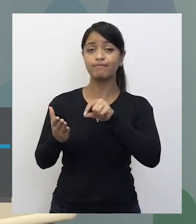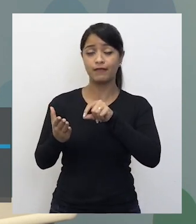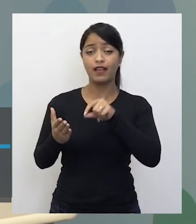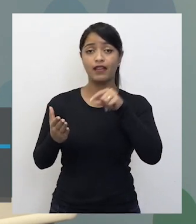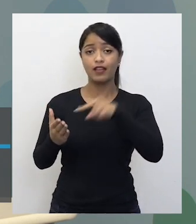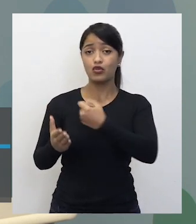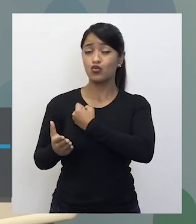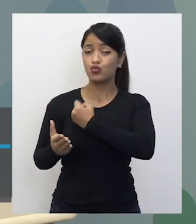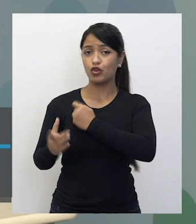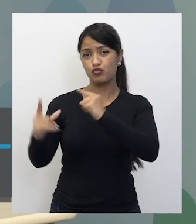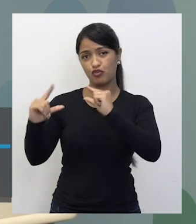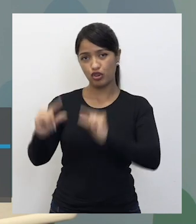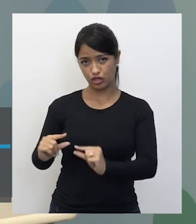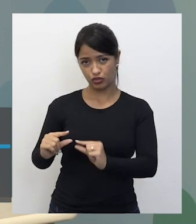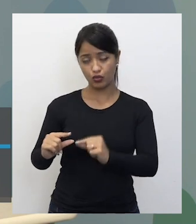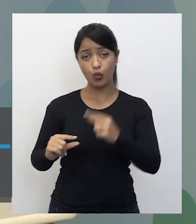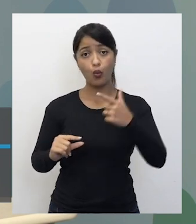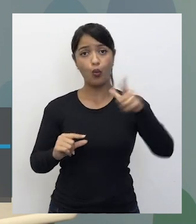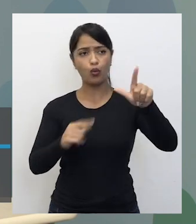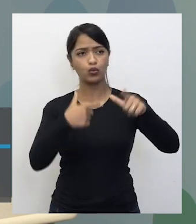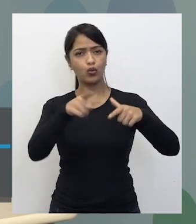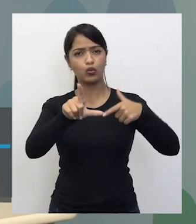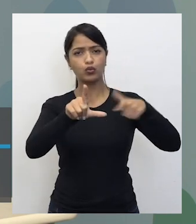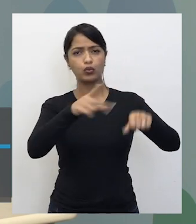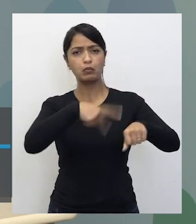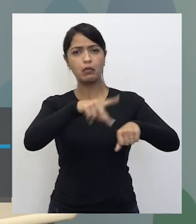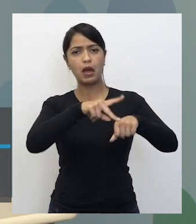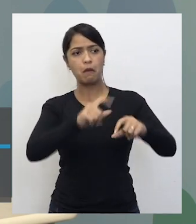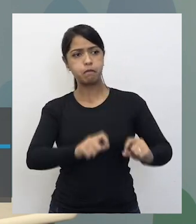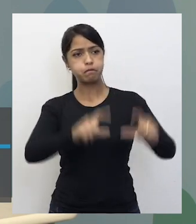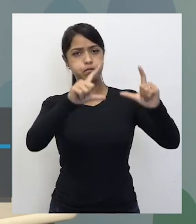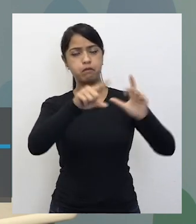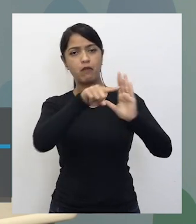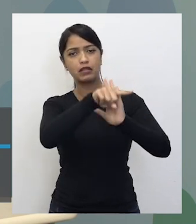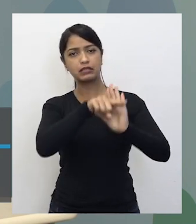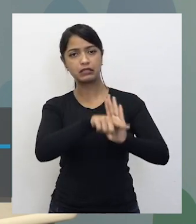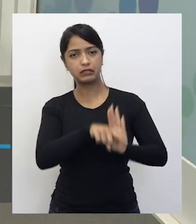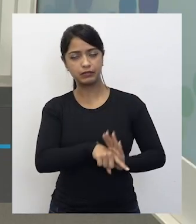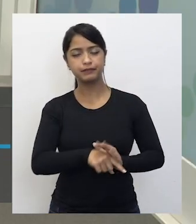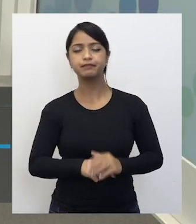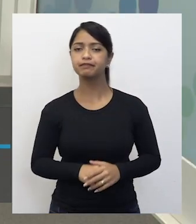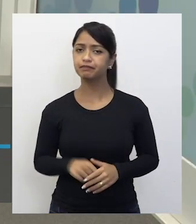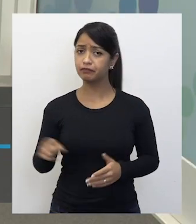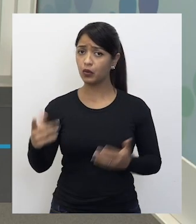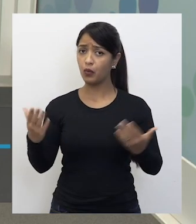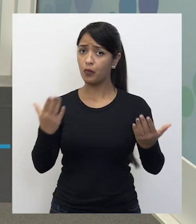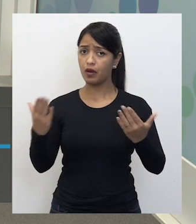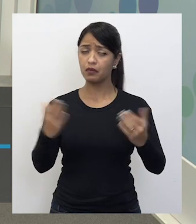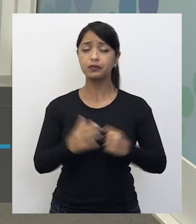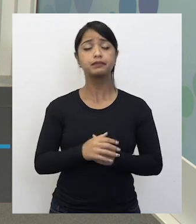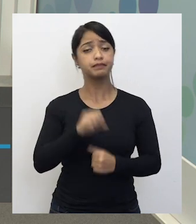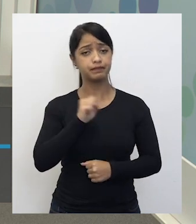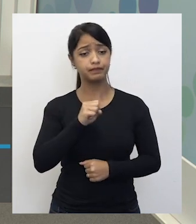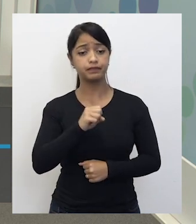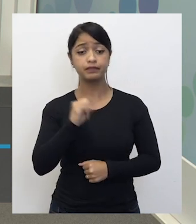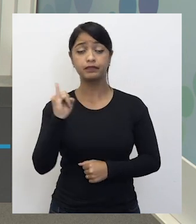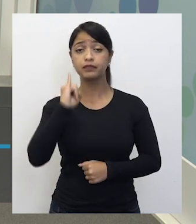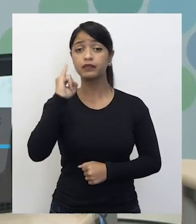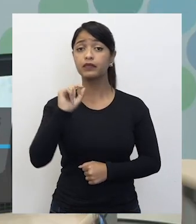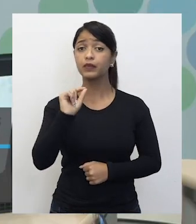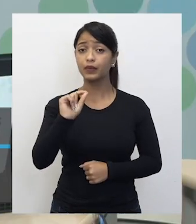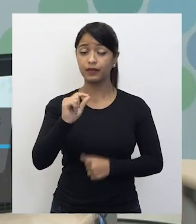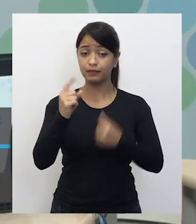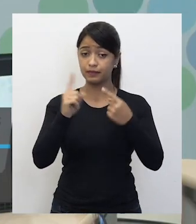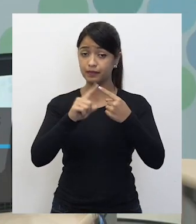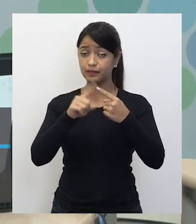países, né? Ele fez uma comparação com outras nações do mundo. Bem bacana. É importante, né, professora, que no primeiro questionamento que